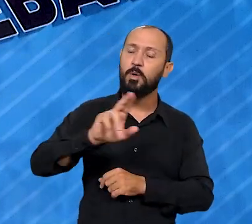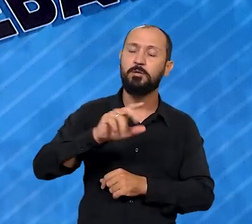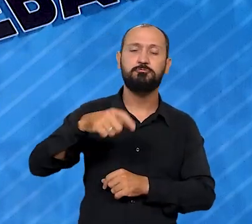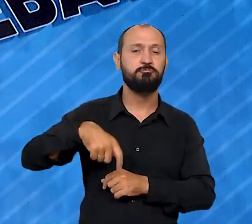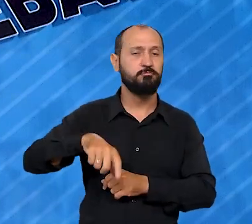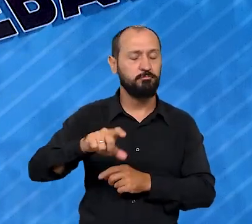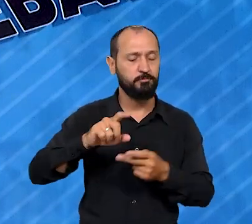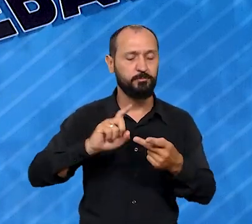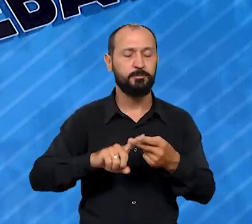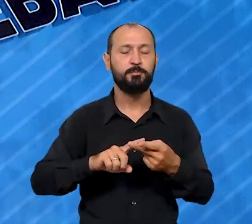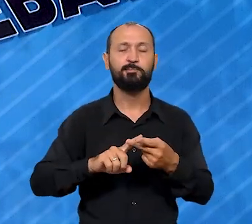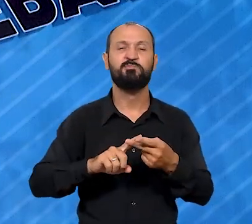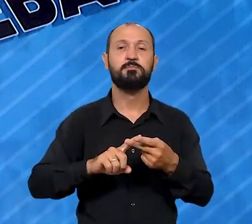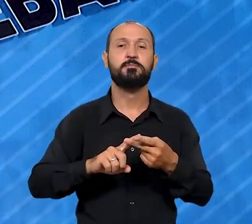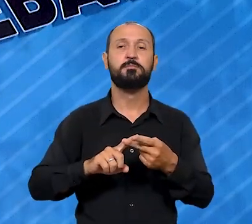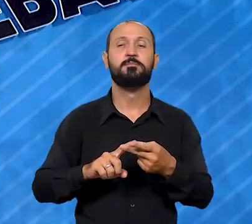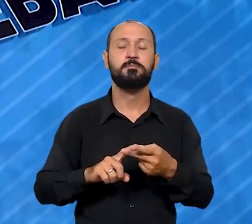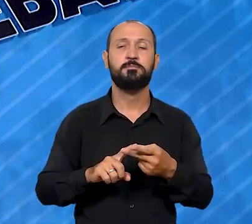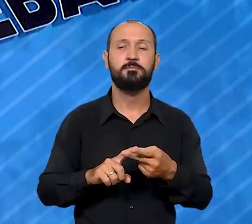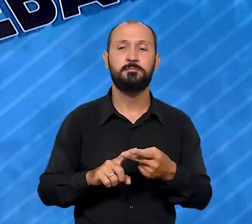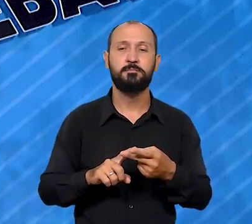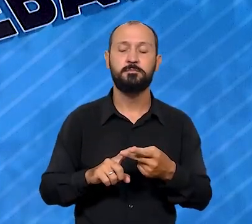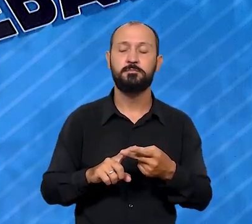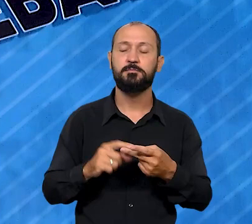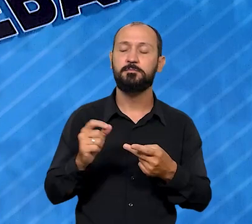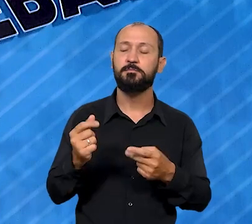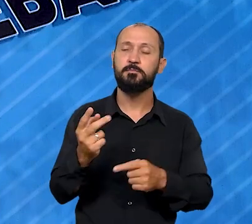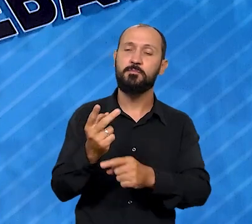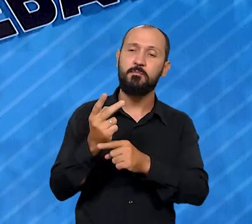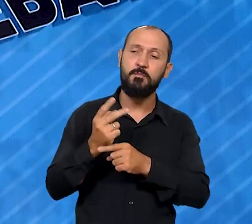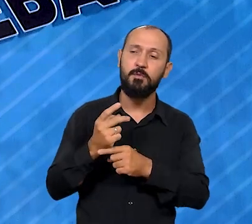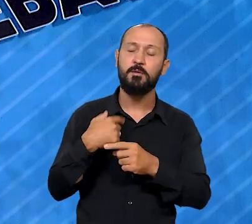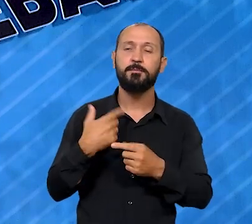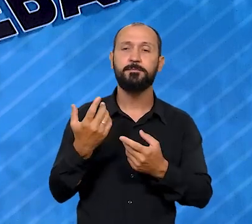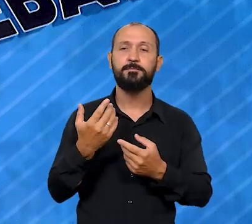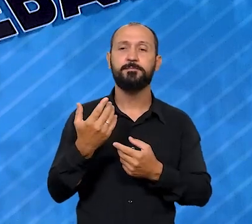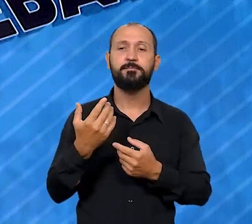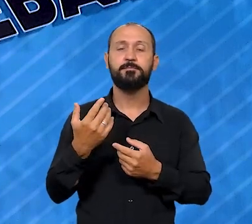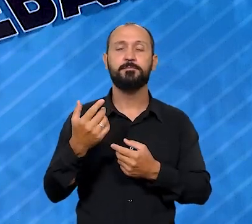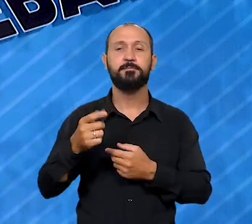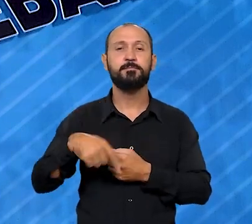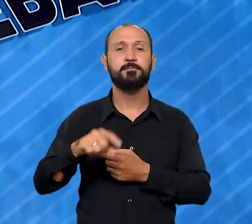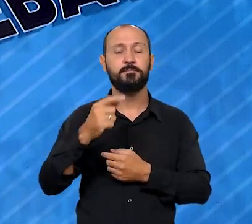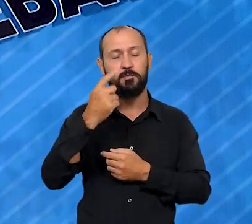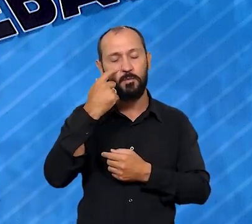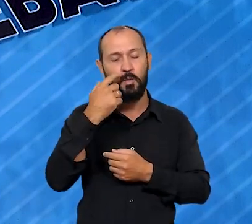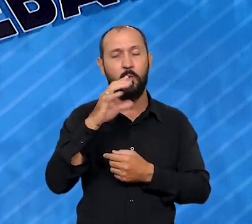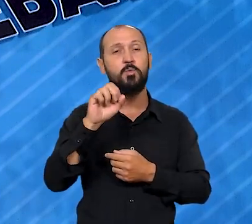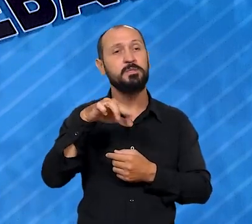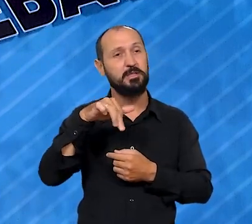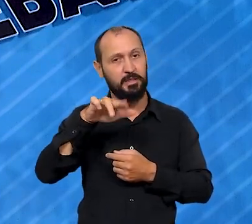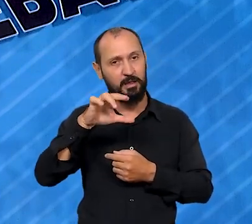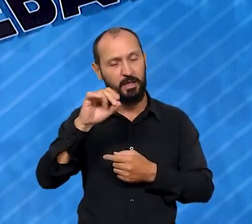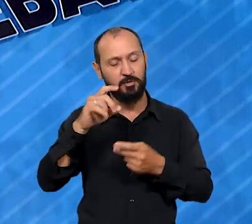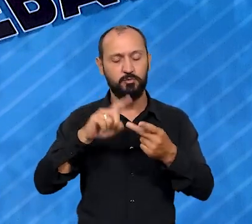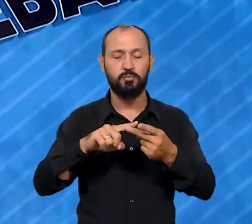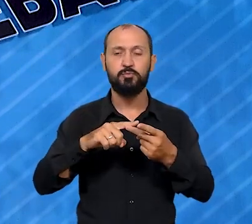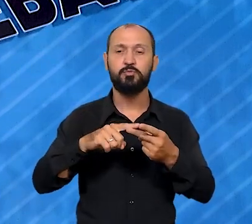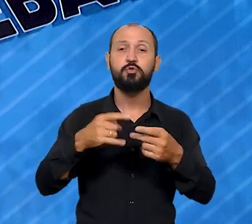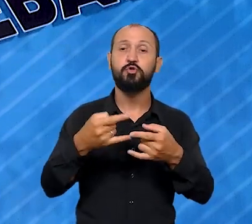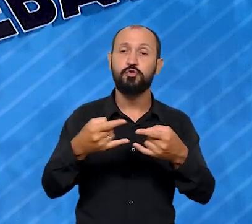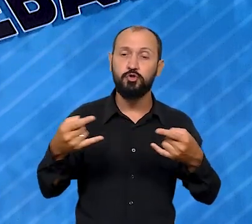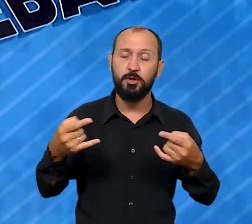pessoas utilizando cartão de crédito, utilizando créditos, né, oferecidos como